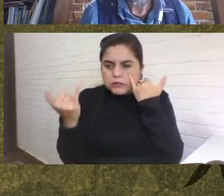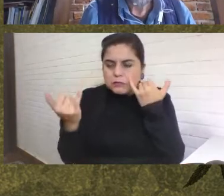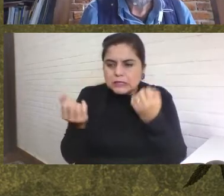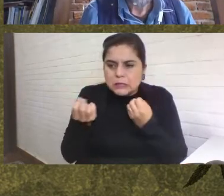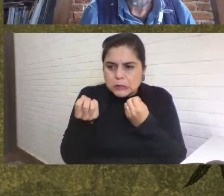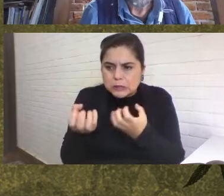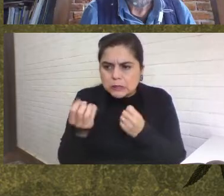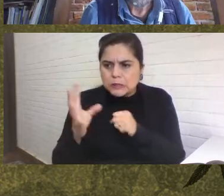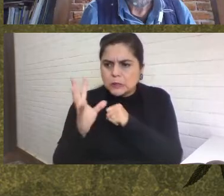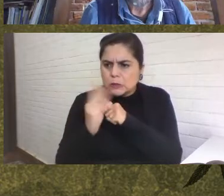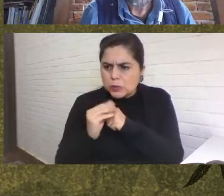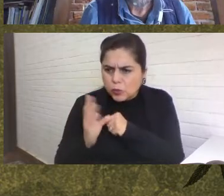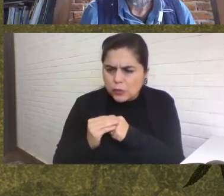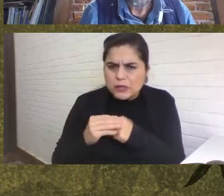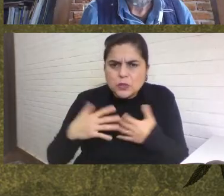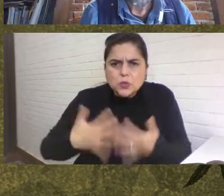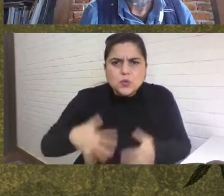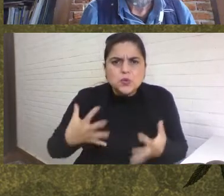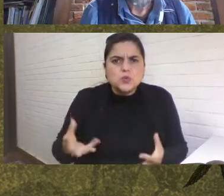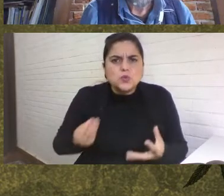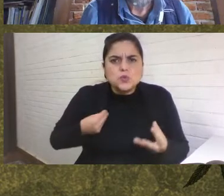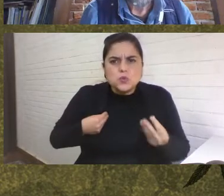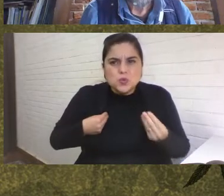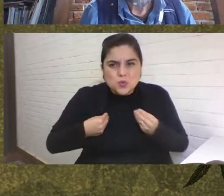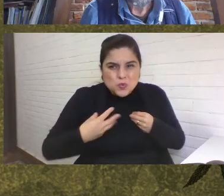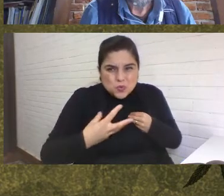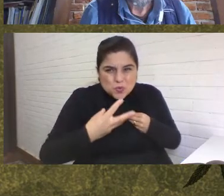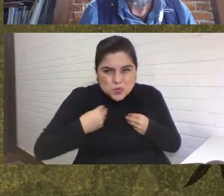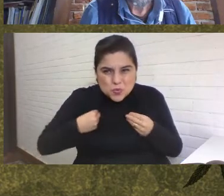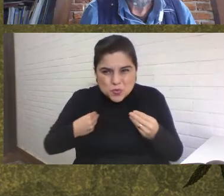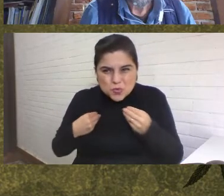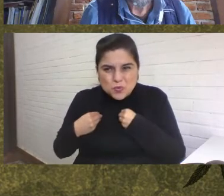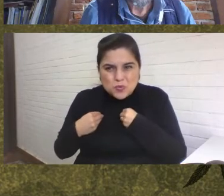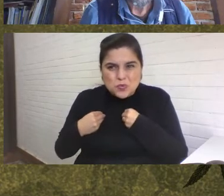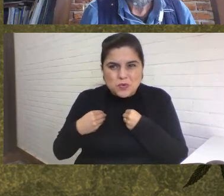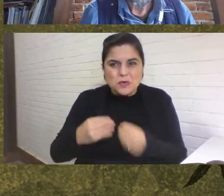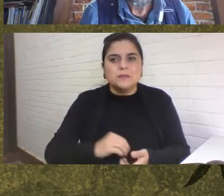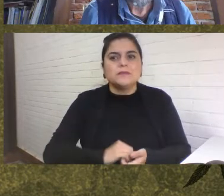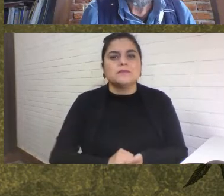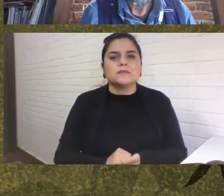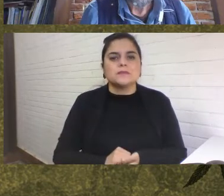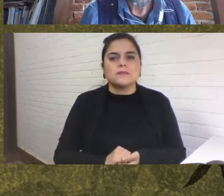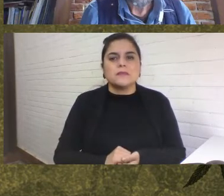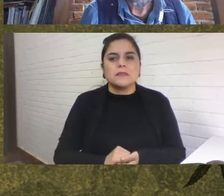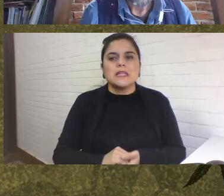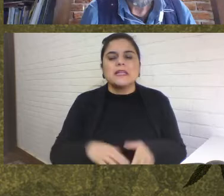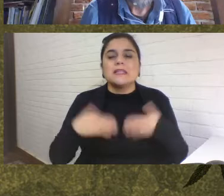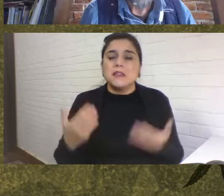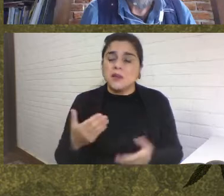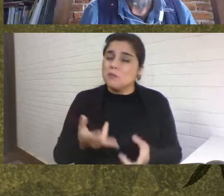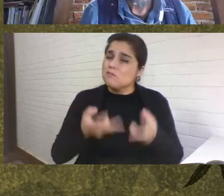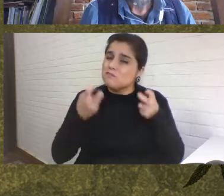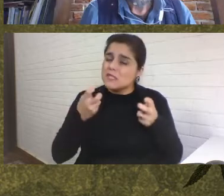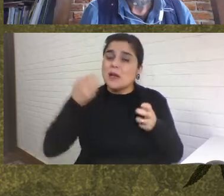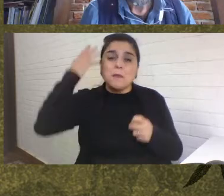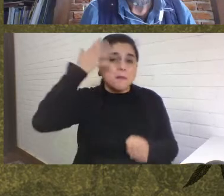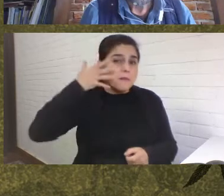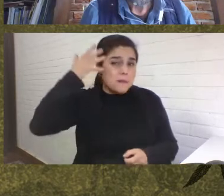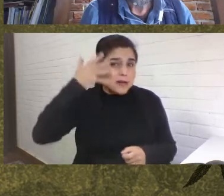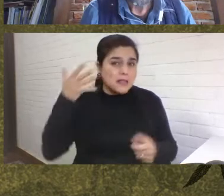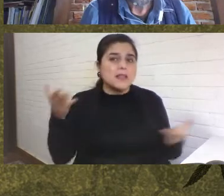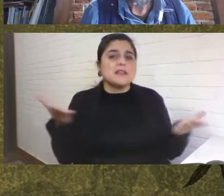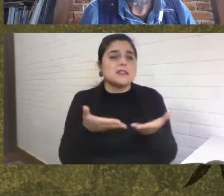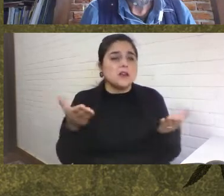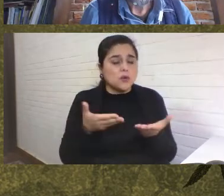conhecimento nesses 2 dias, e creio que a palestra que o senhor fez hoje trouxe muitas informações